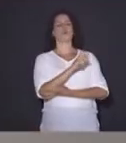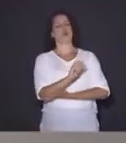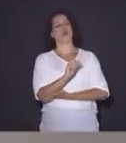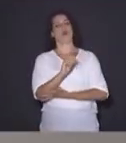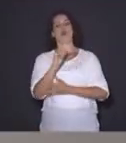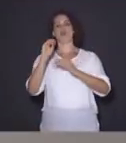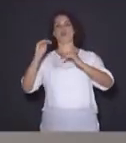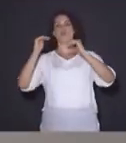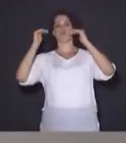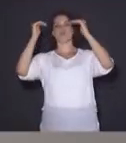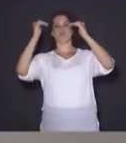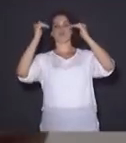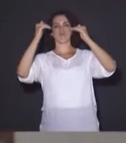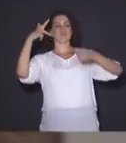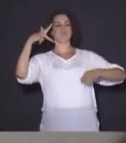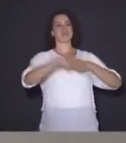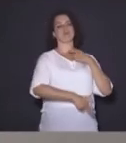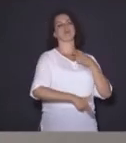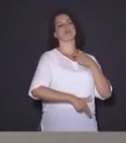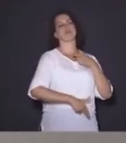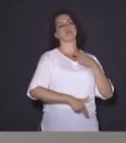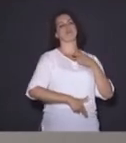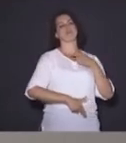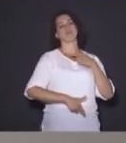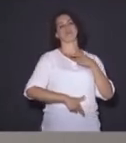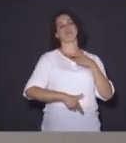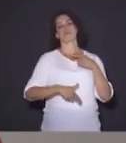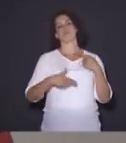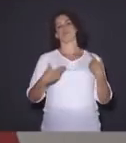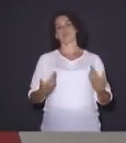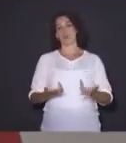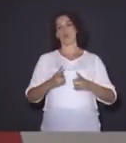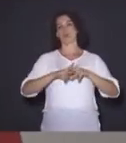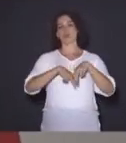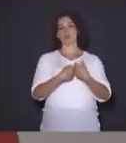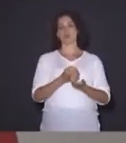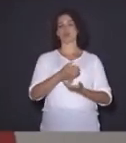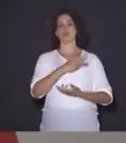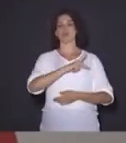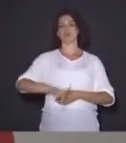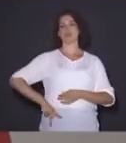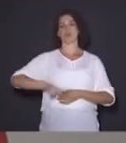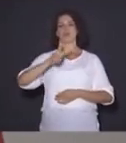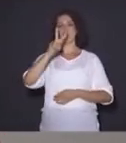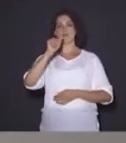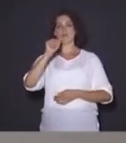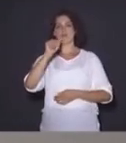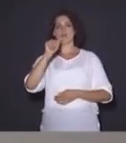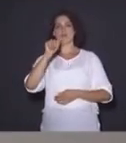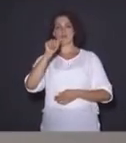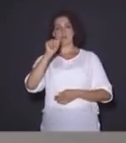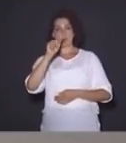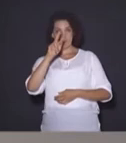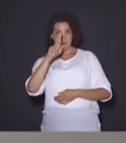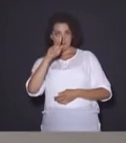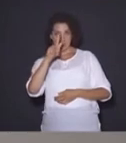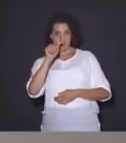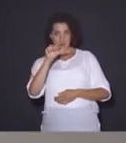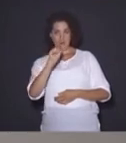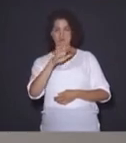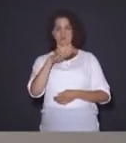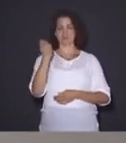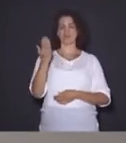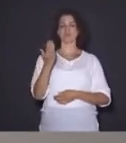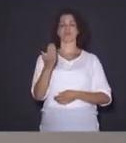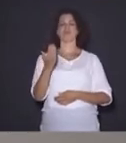político ela levou à morte getúlio vargas derrubou jango goulart e